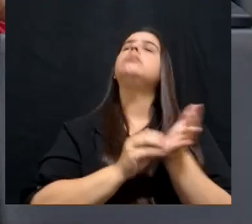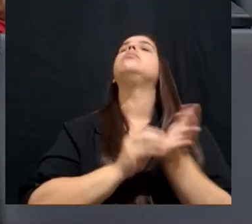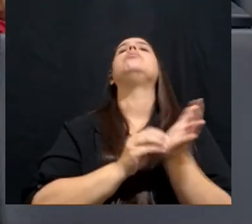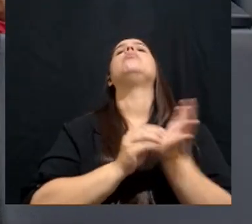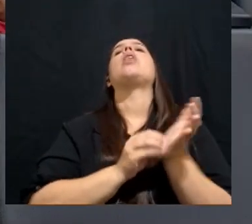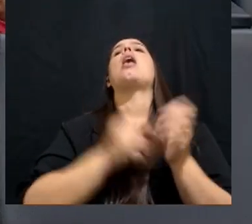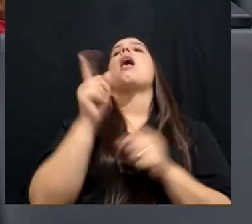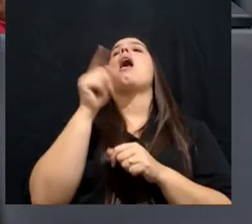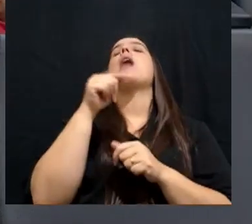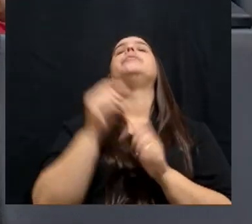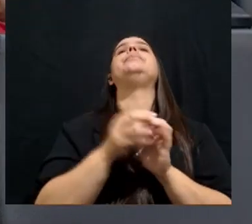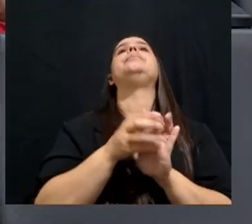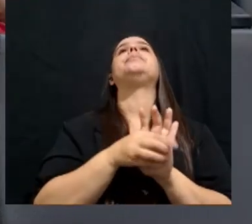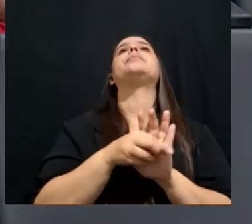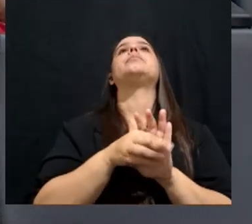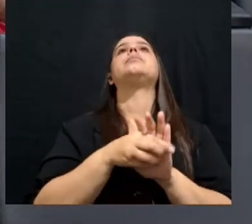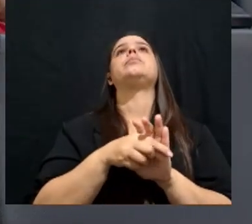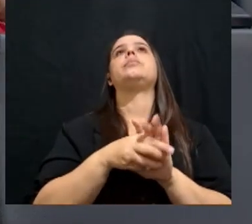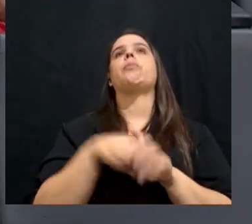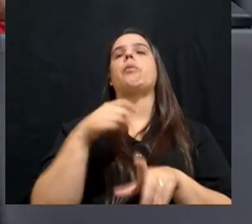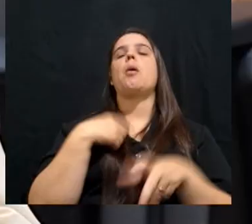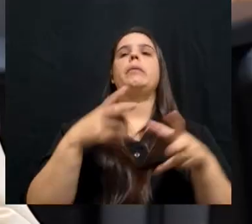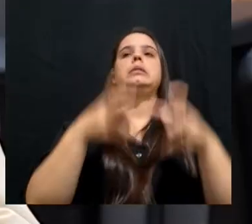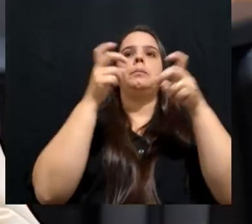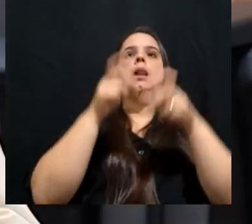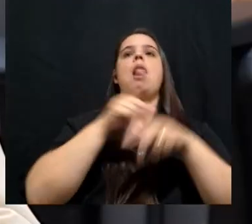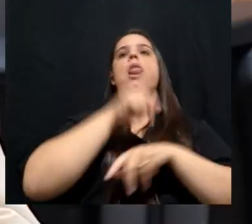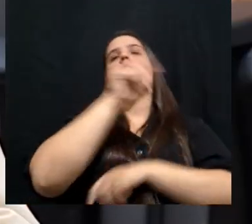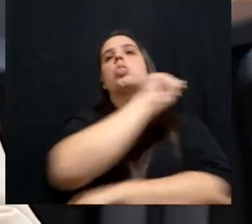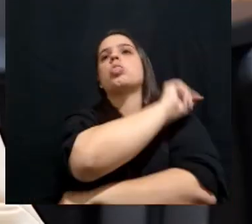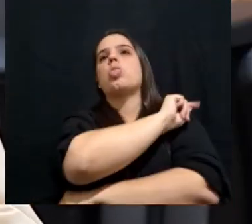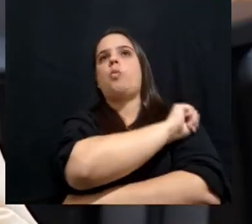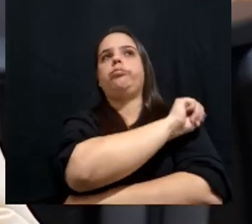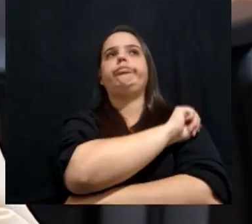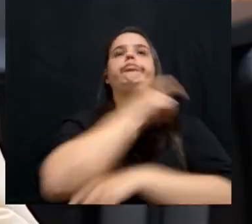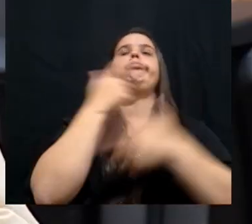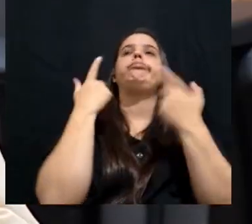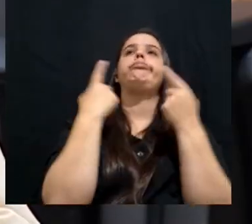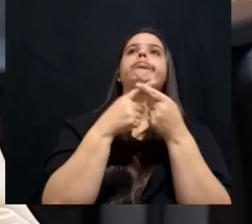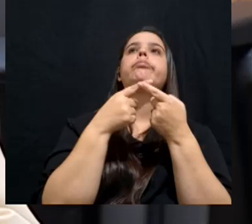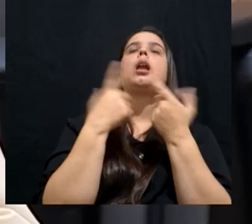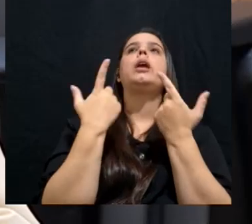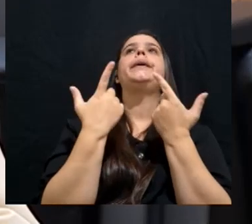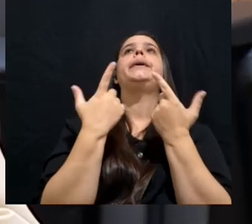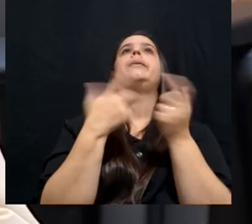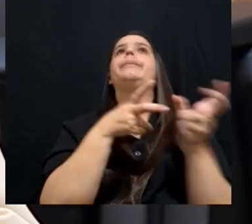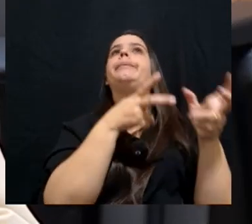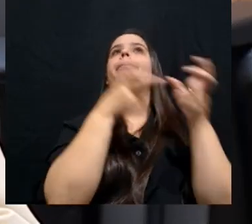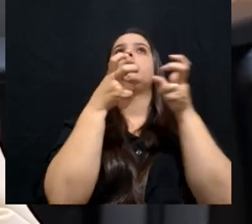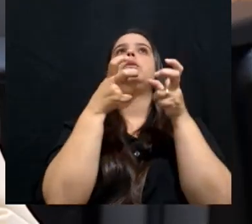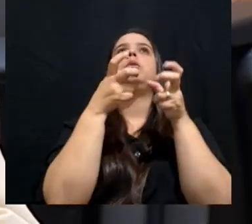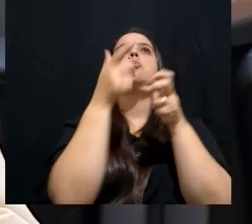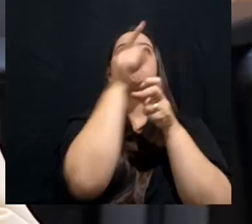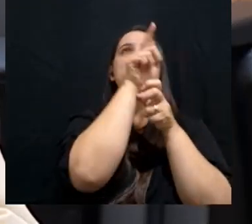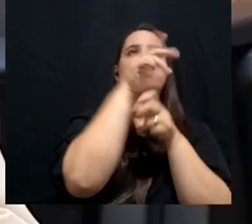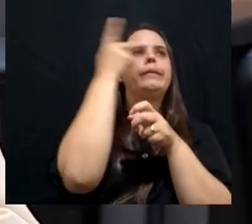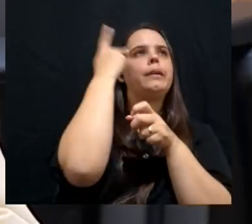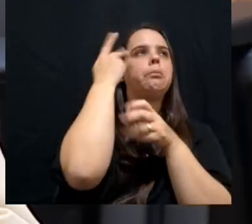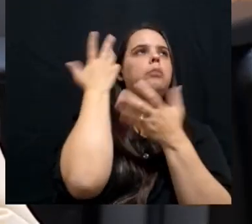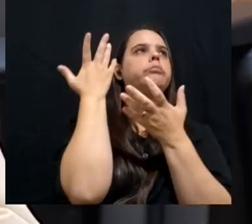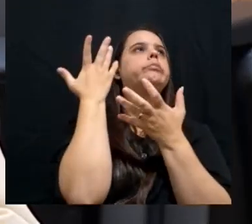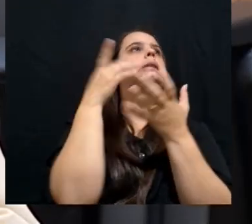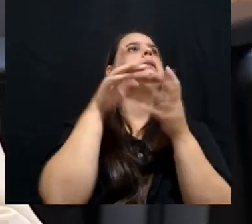vi essa ação no Rio de Janeiro, né? E eu vi também em Osasco. Pesquisei. E o